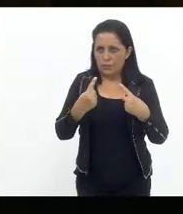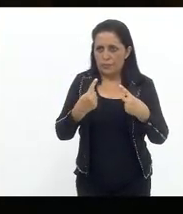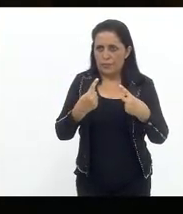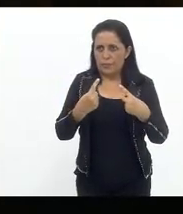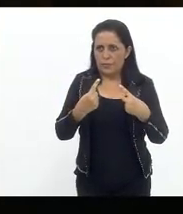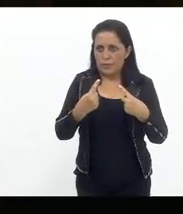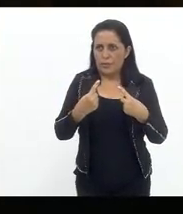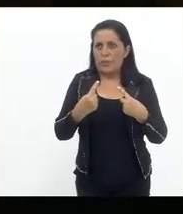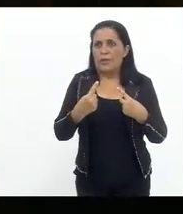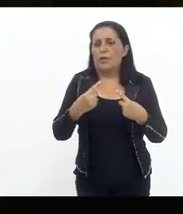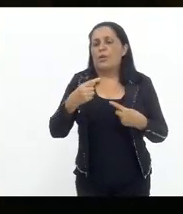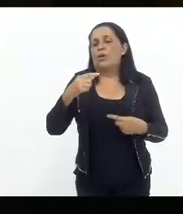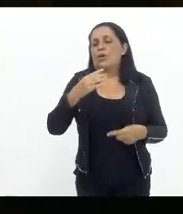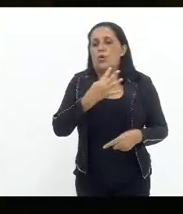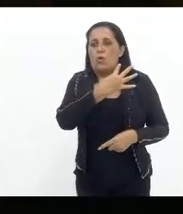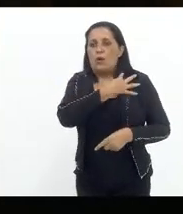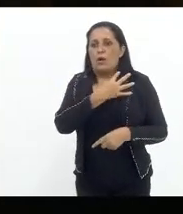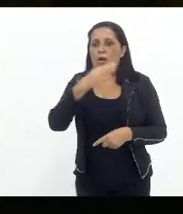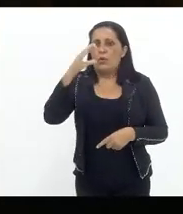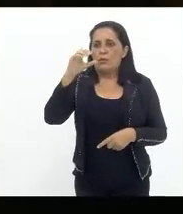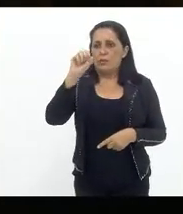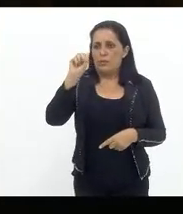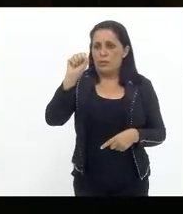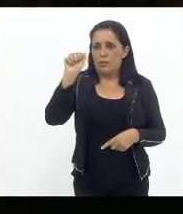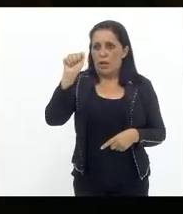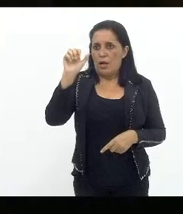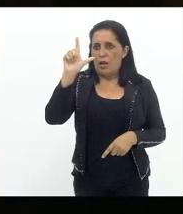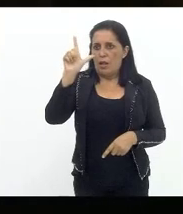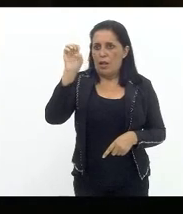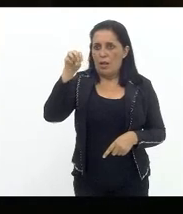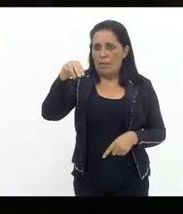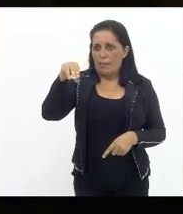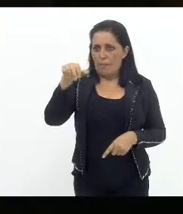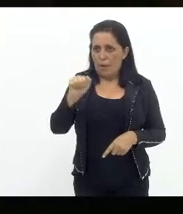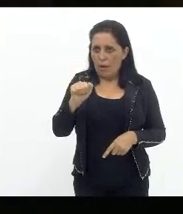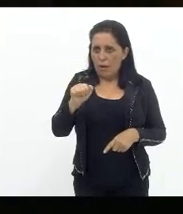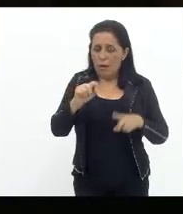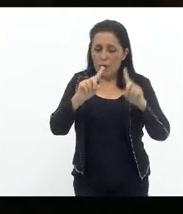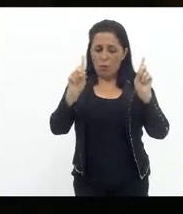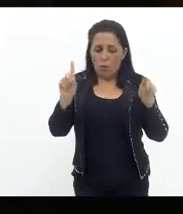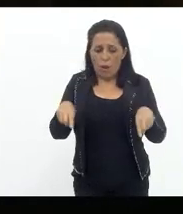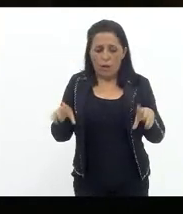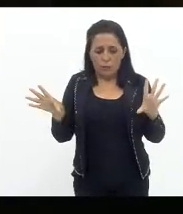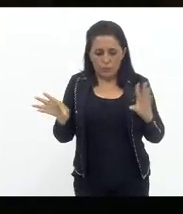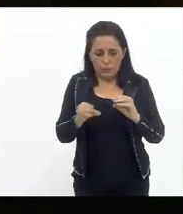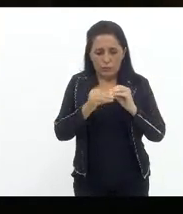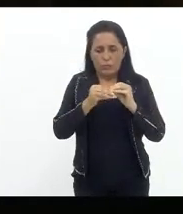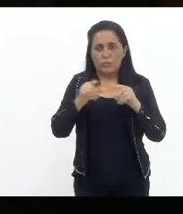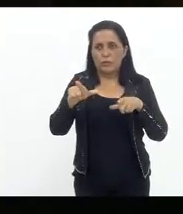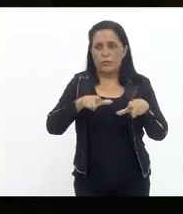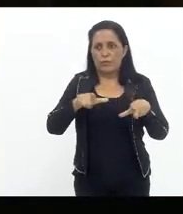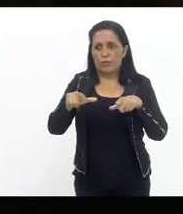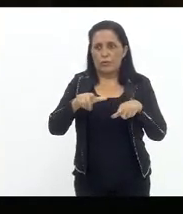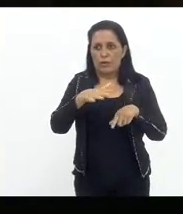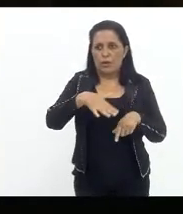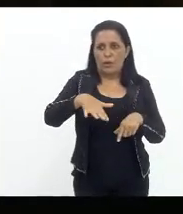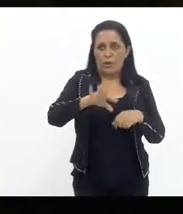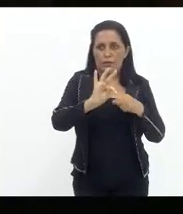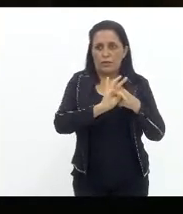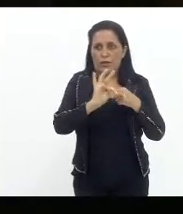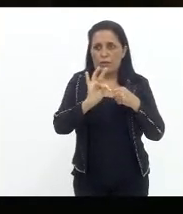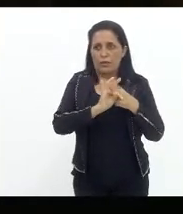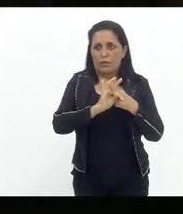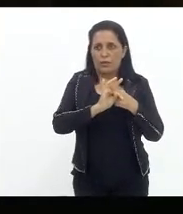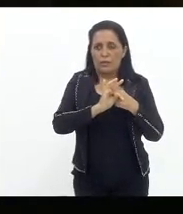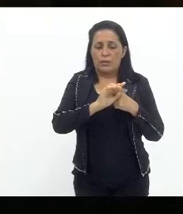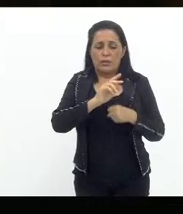deputado Coronel Salema, que autoriza o Poder Executivo a criar o quadro complementar dos servidores da área técnica da Polícia Penal